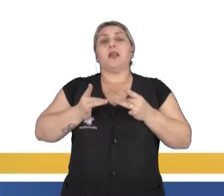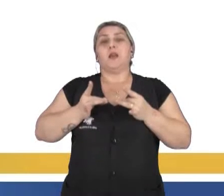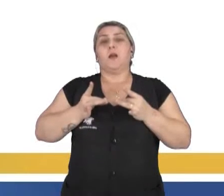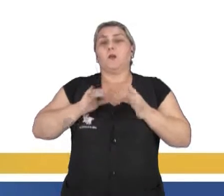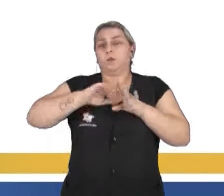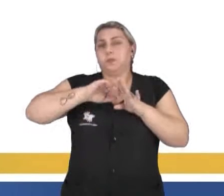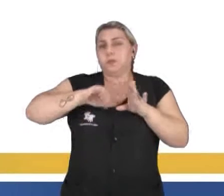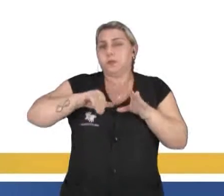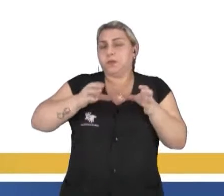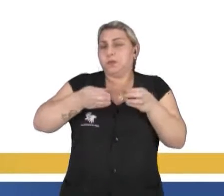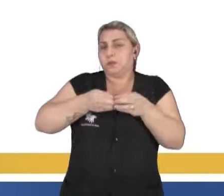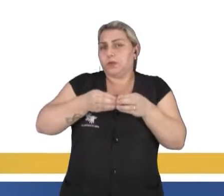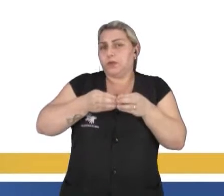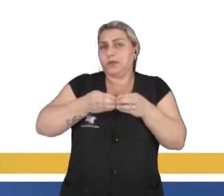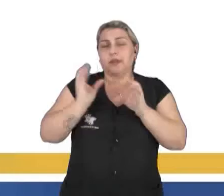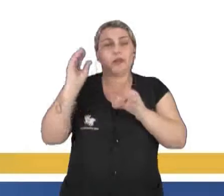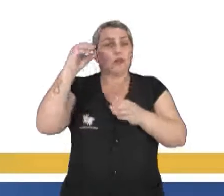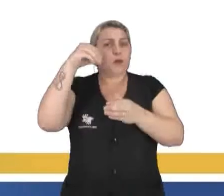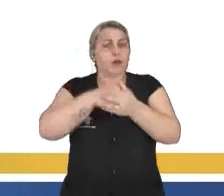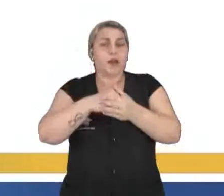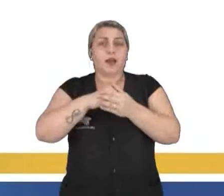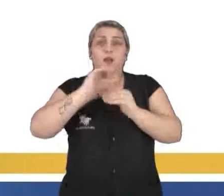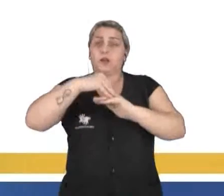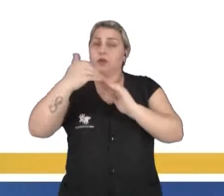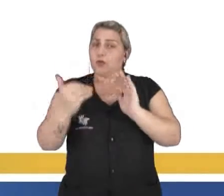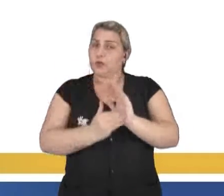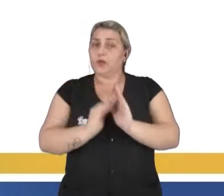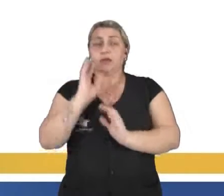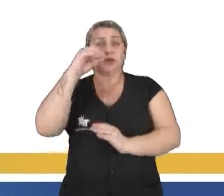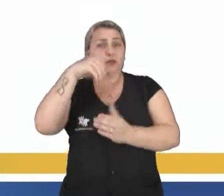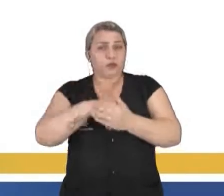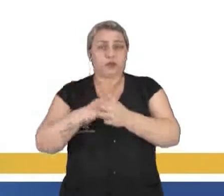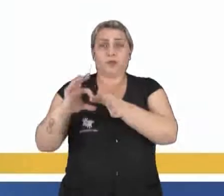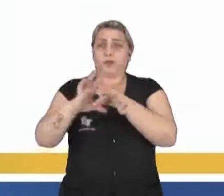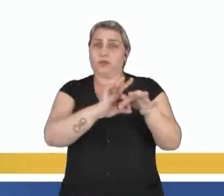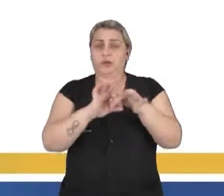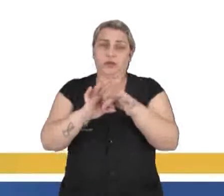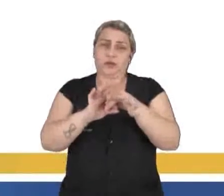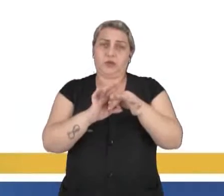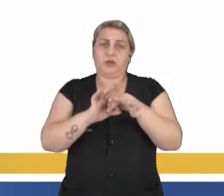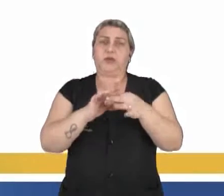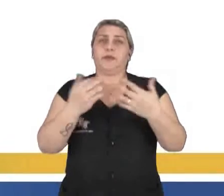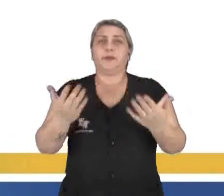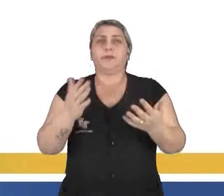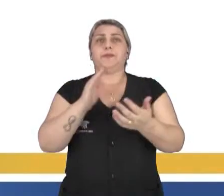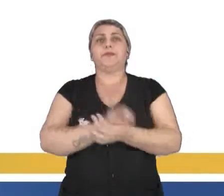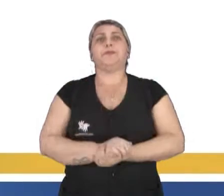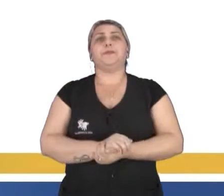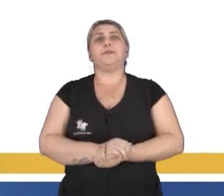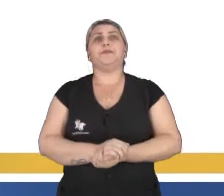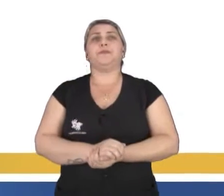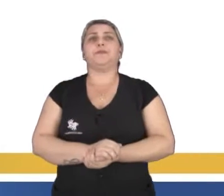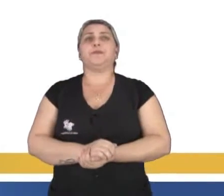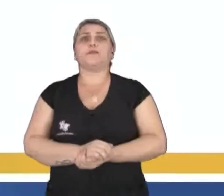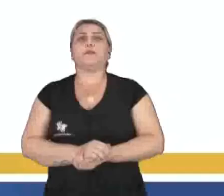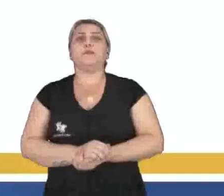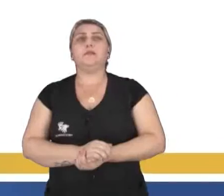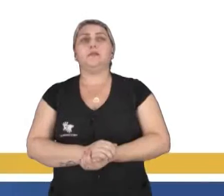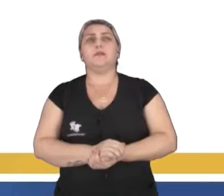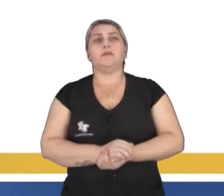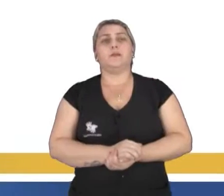aquele grupo eu não coloquei todos dentro do mesmo o pacote eu não generalizei tá certo